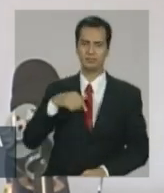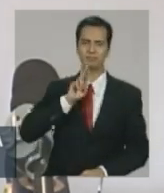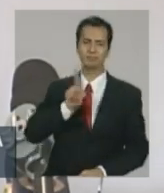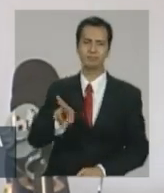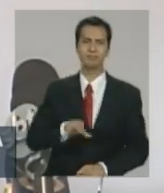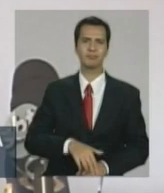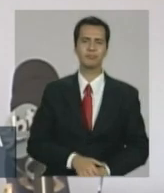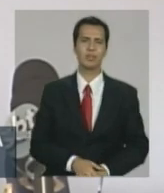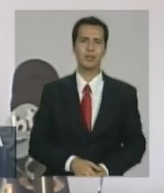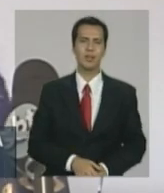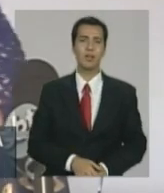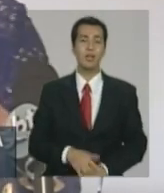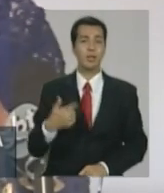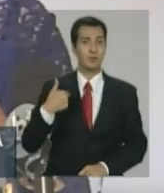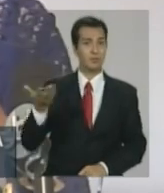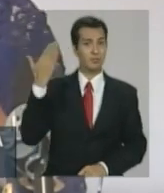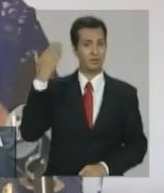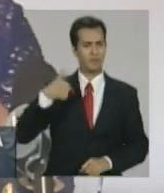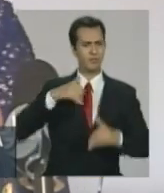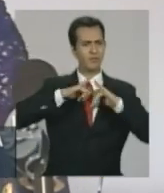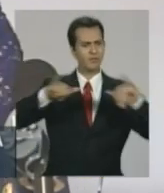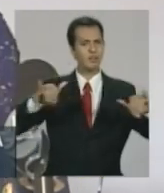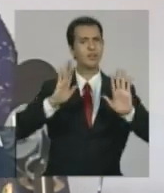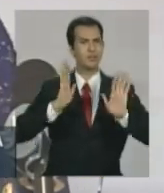Recentemente eu disse o seguinte,